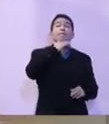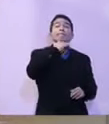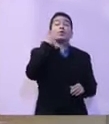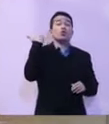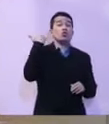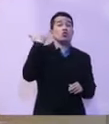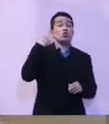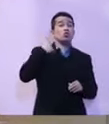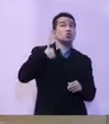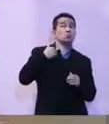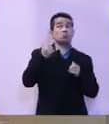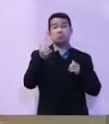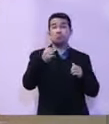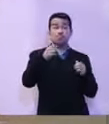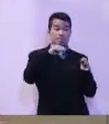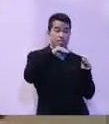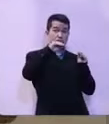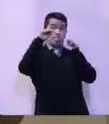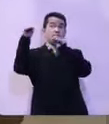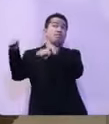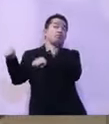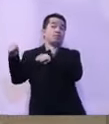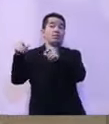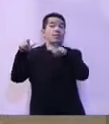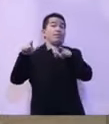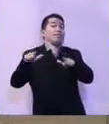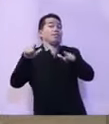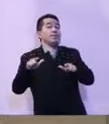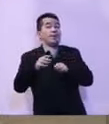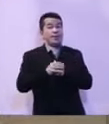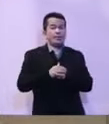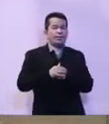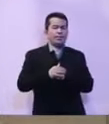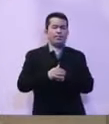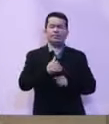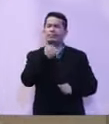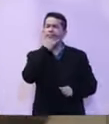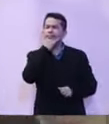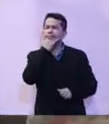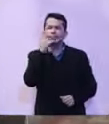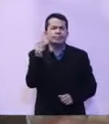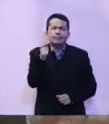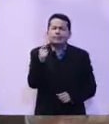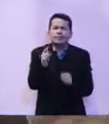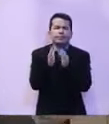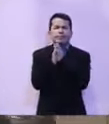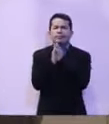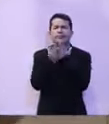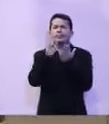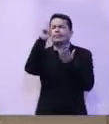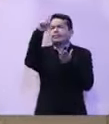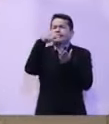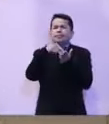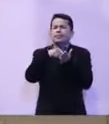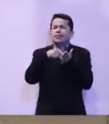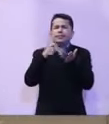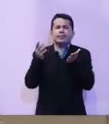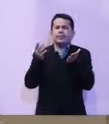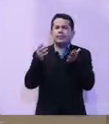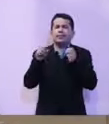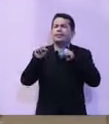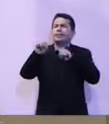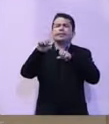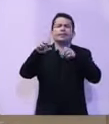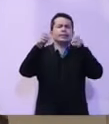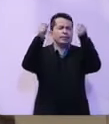sair de um lugar para ir para outro. Mas a Bíblia não mostra isso, não há nenhum lugar nas Escrituras que ensine um jeito